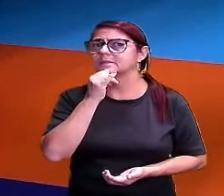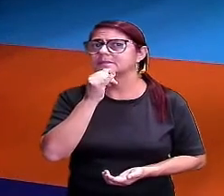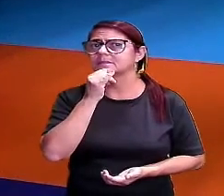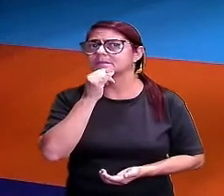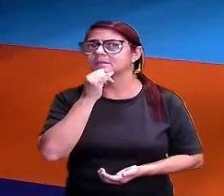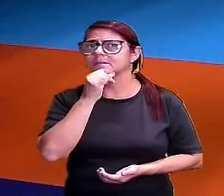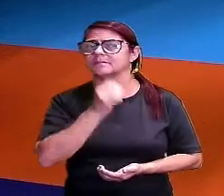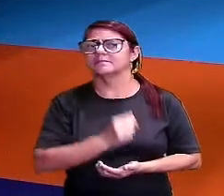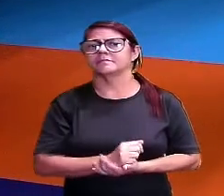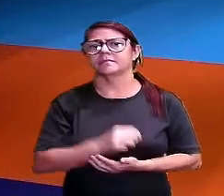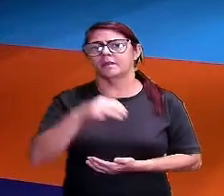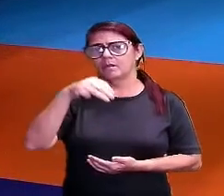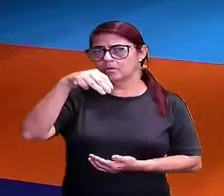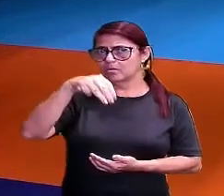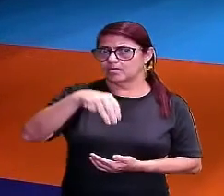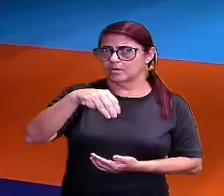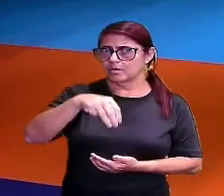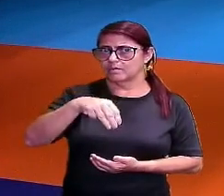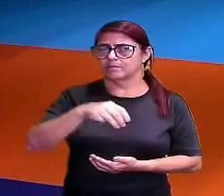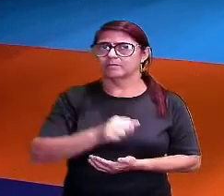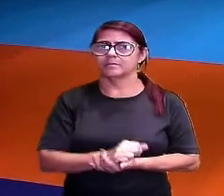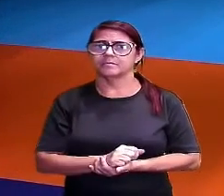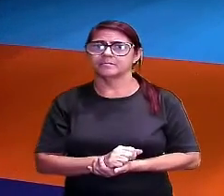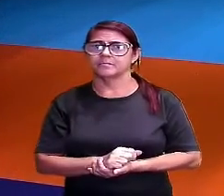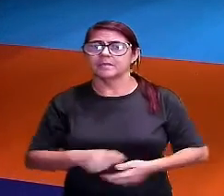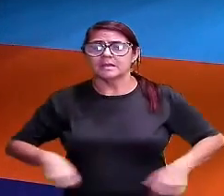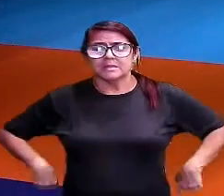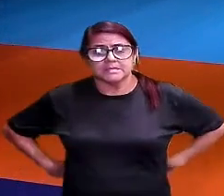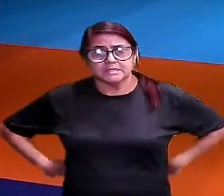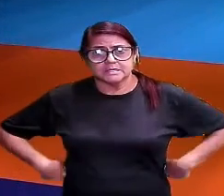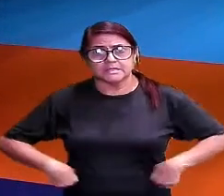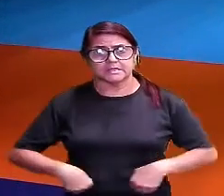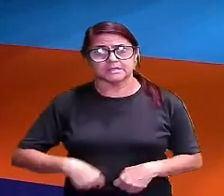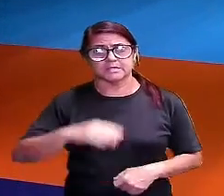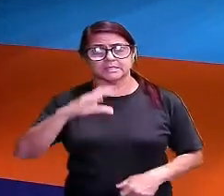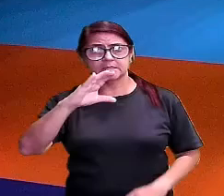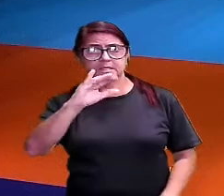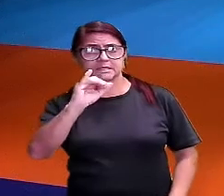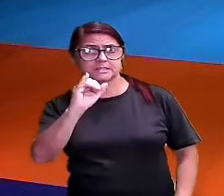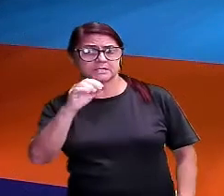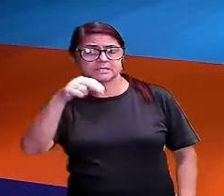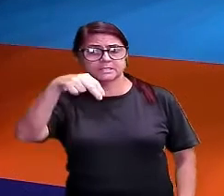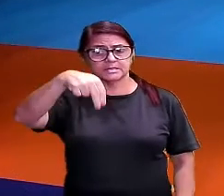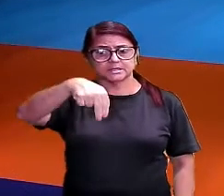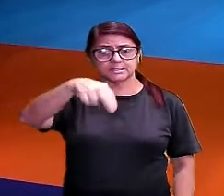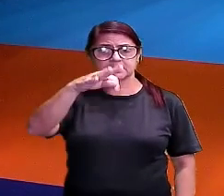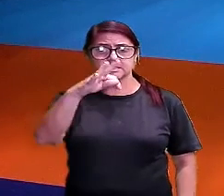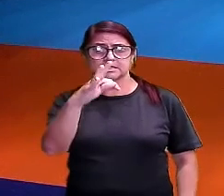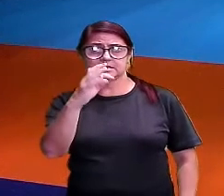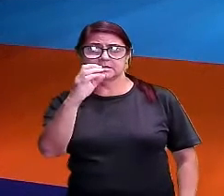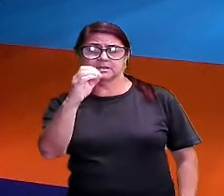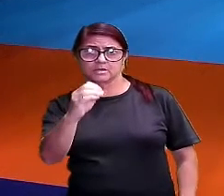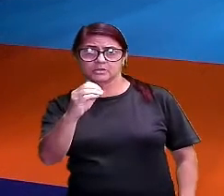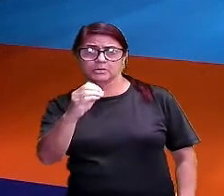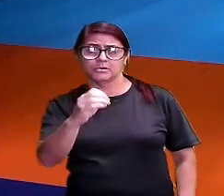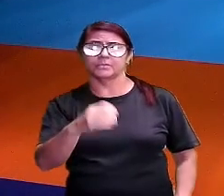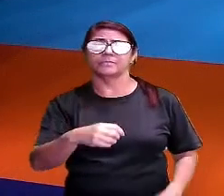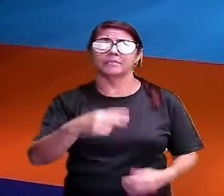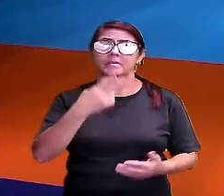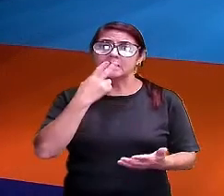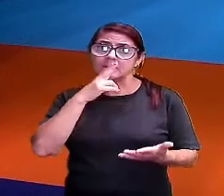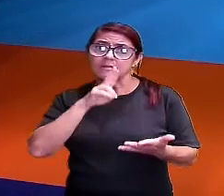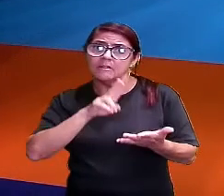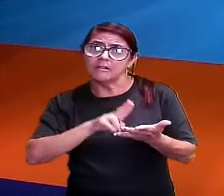da letrinha N. No caso de cinto, no caso de envelope e no caso